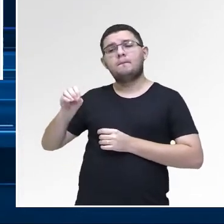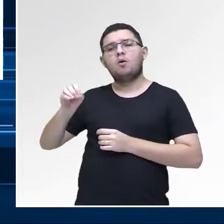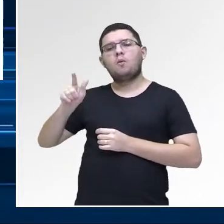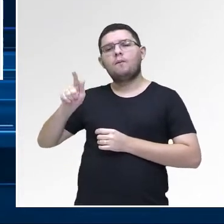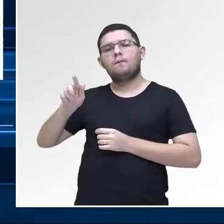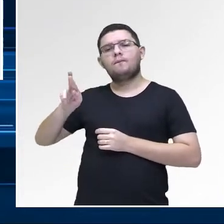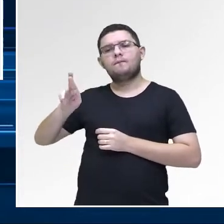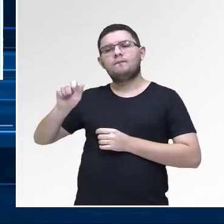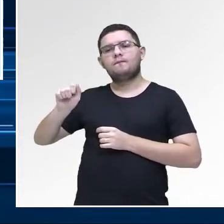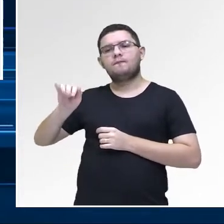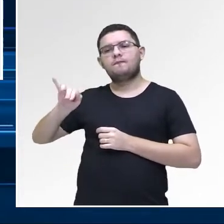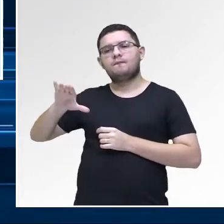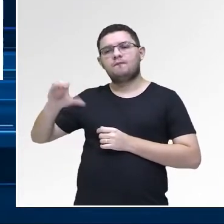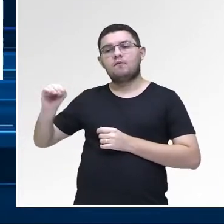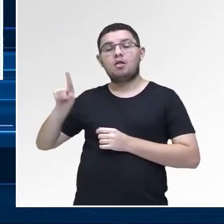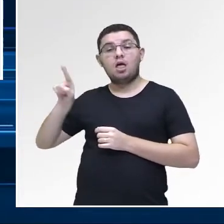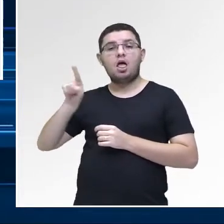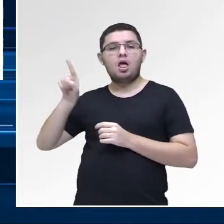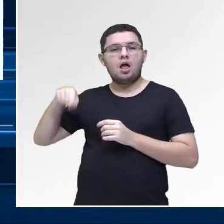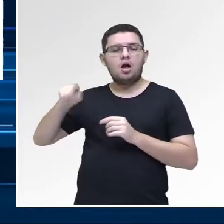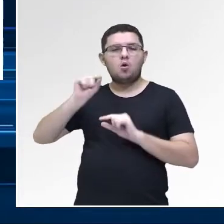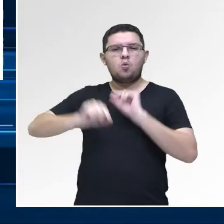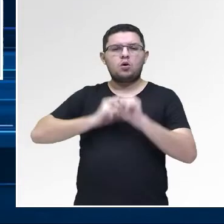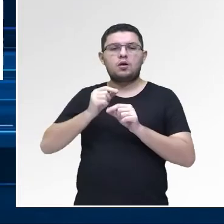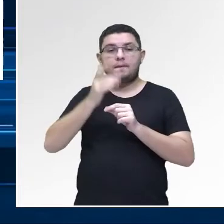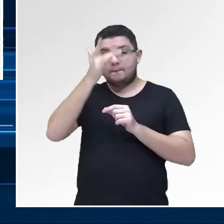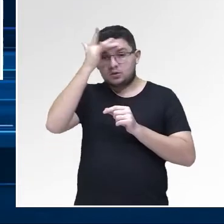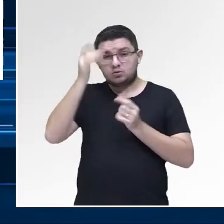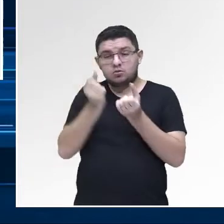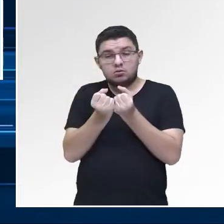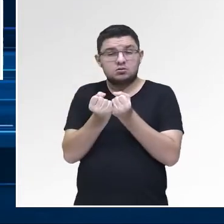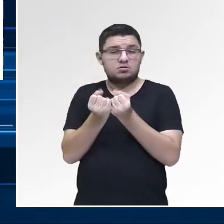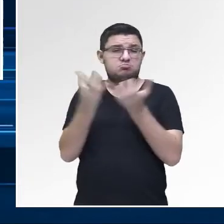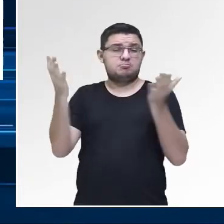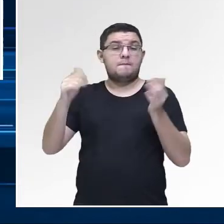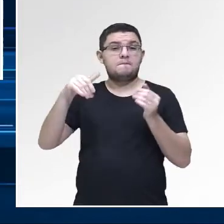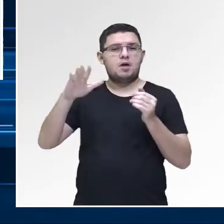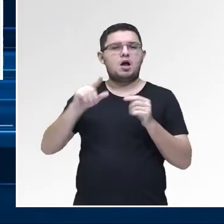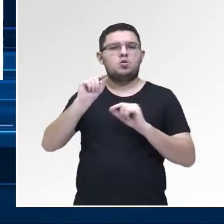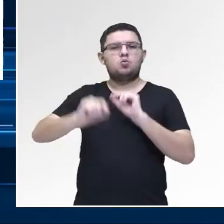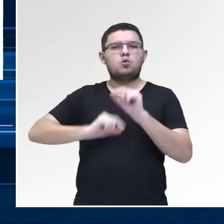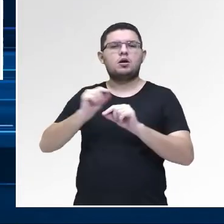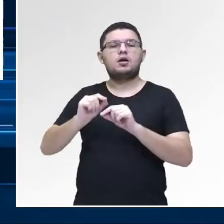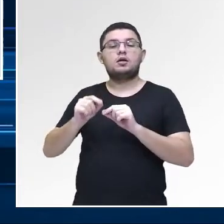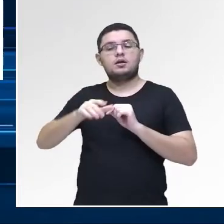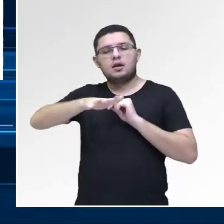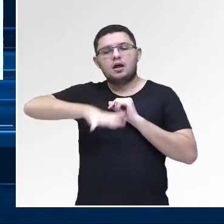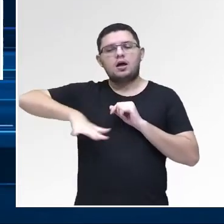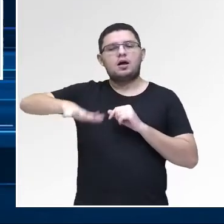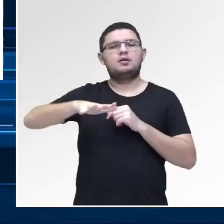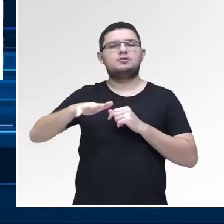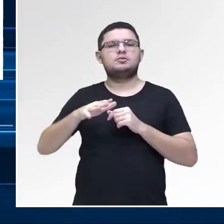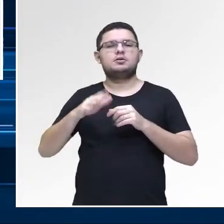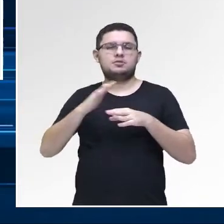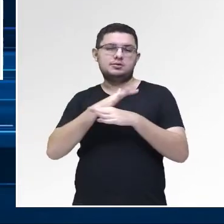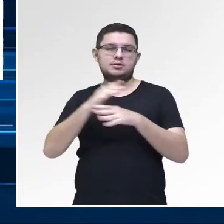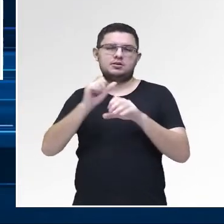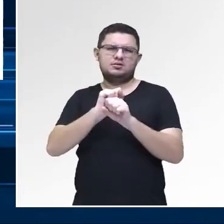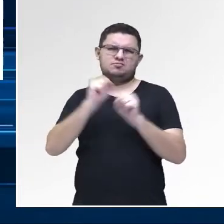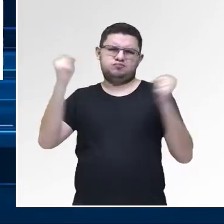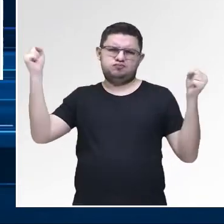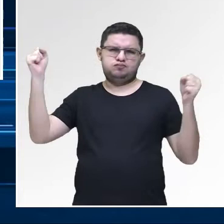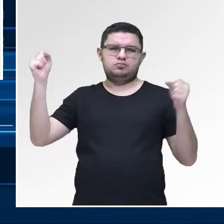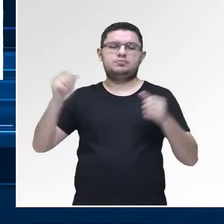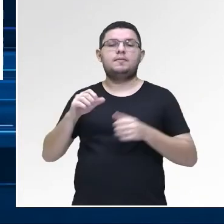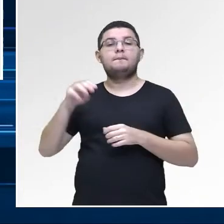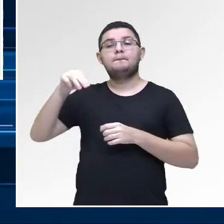de pessoas nas metrópoles, né? E aí, lembram lá do conceito de metrópole, né? Cidades aí que